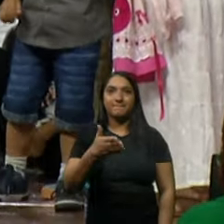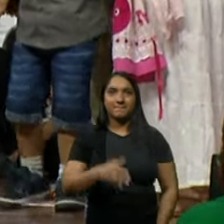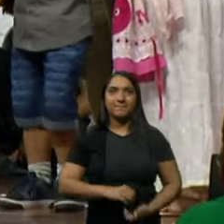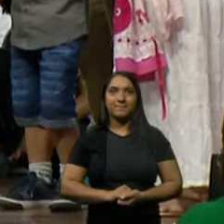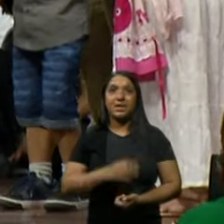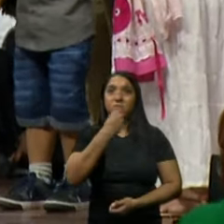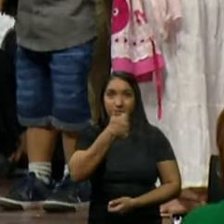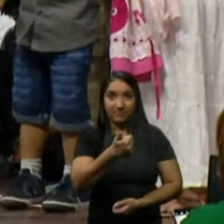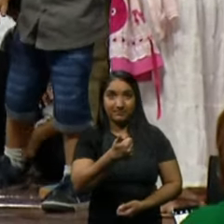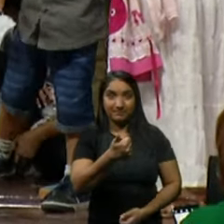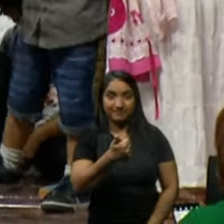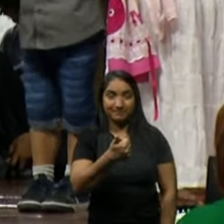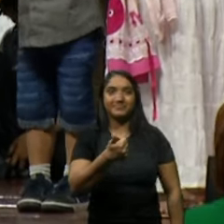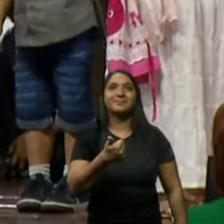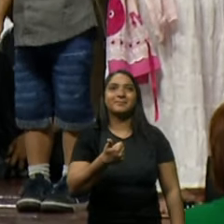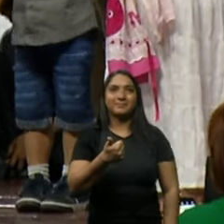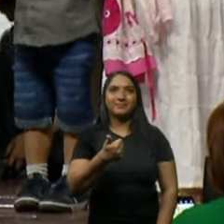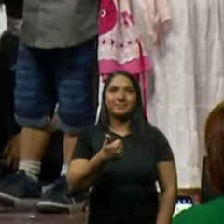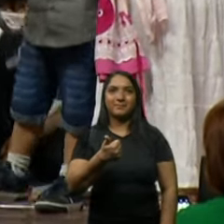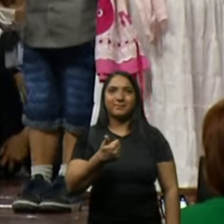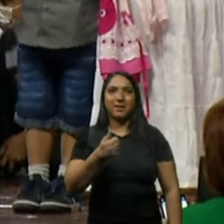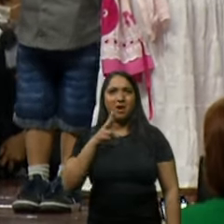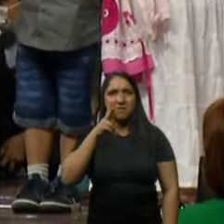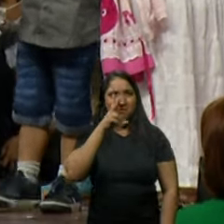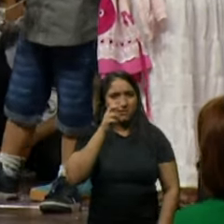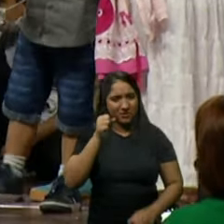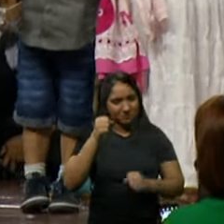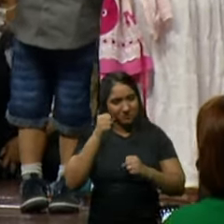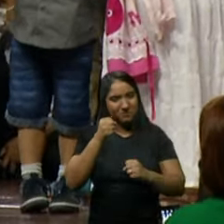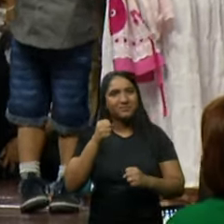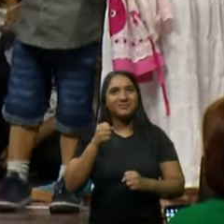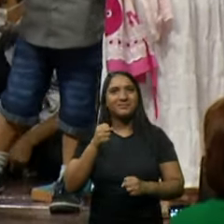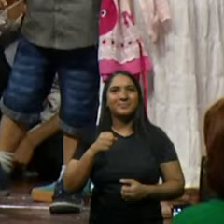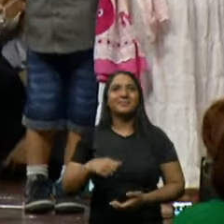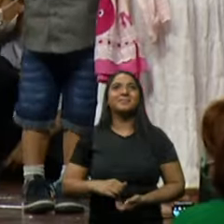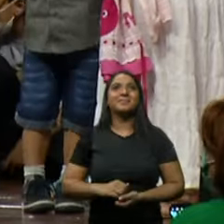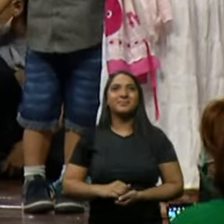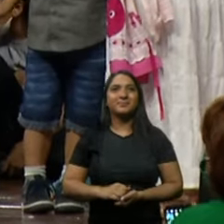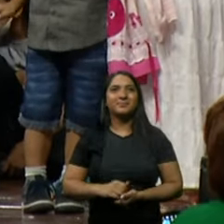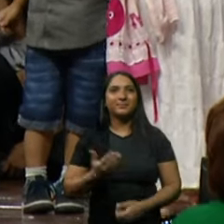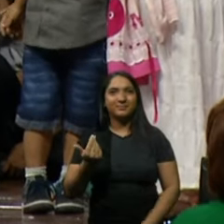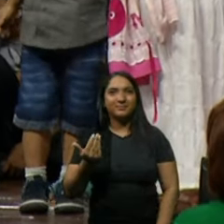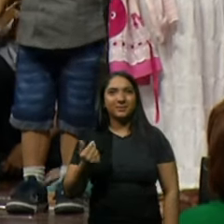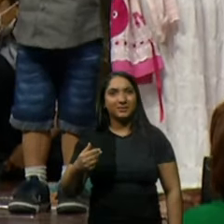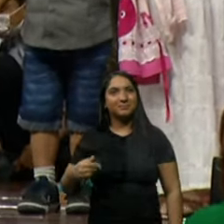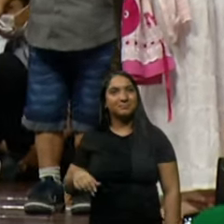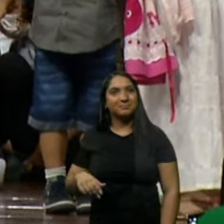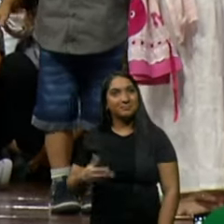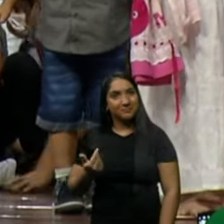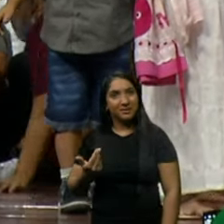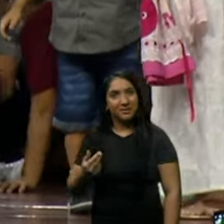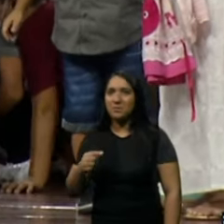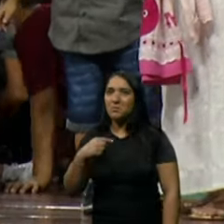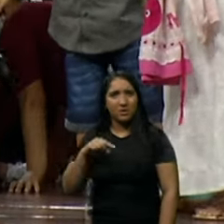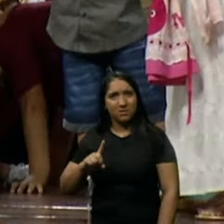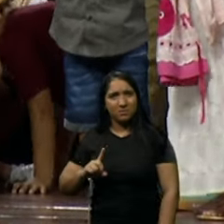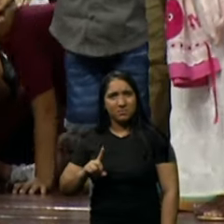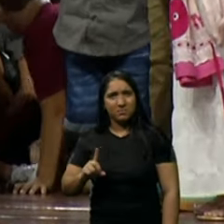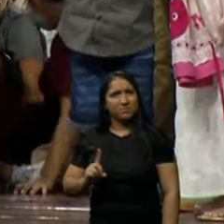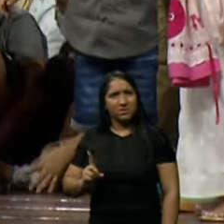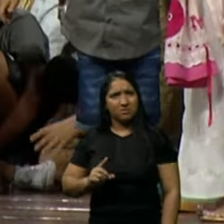Oi tudo bem o filme forte quer junto aqui junto não não